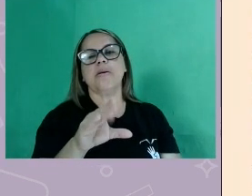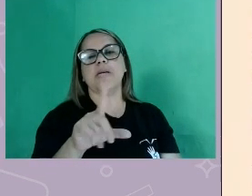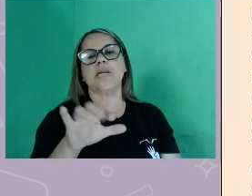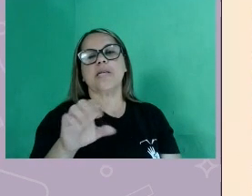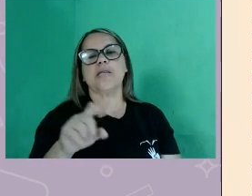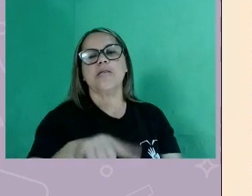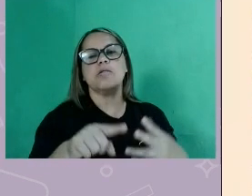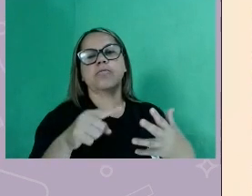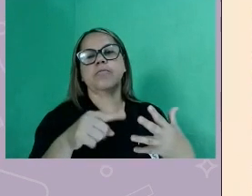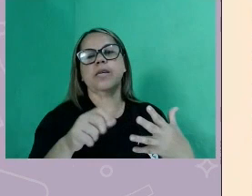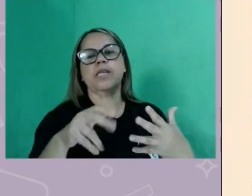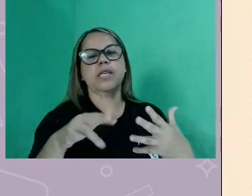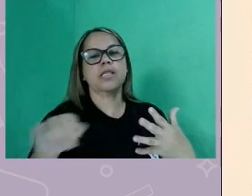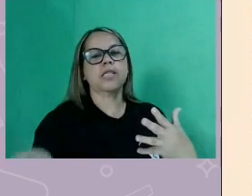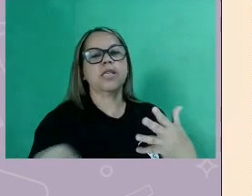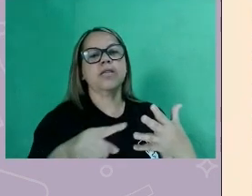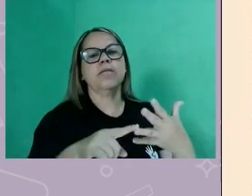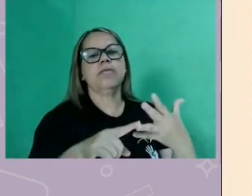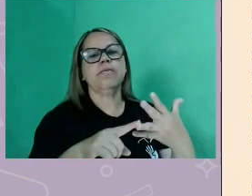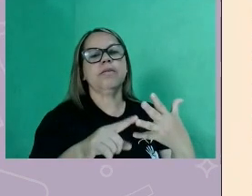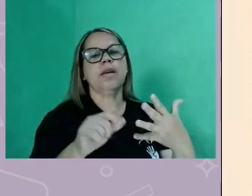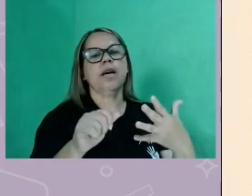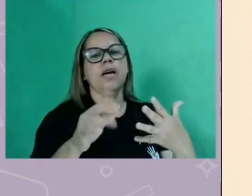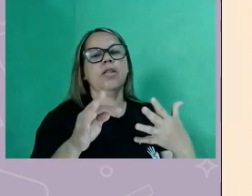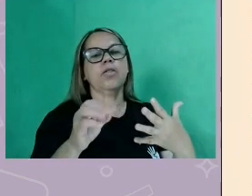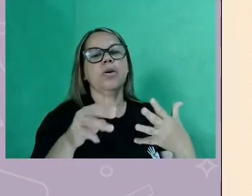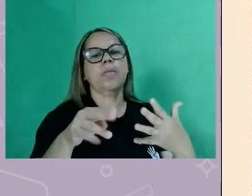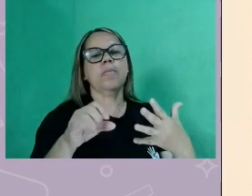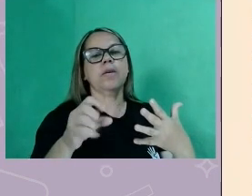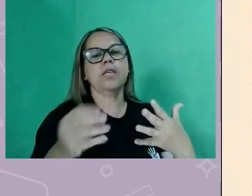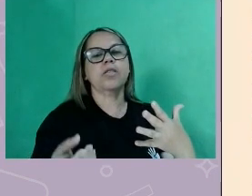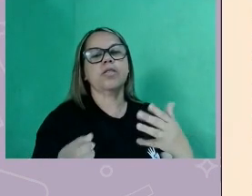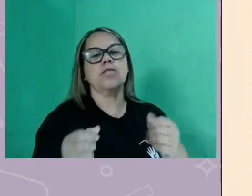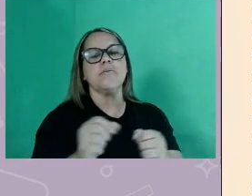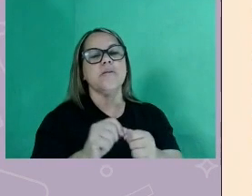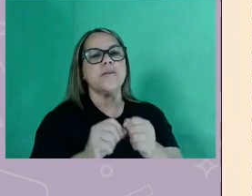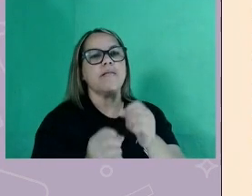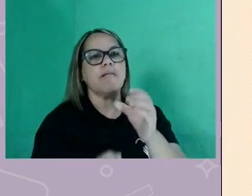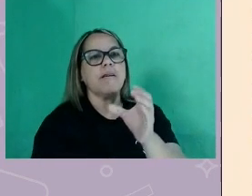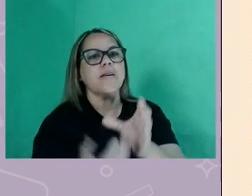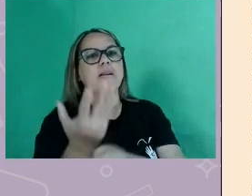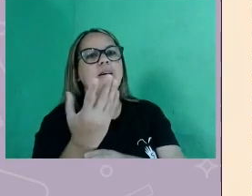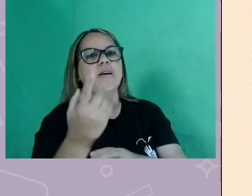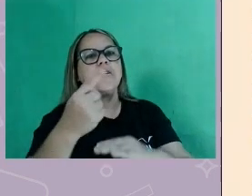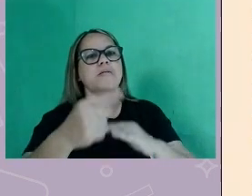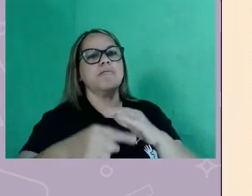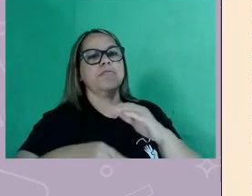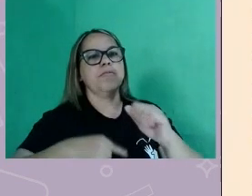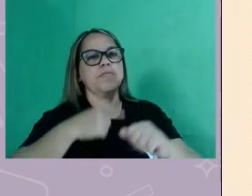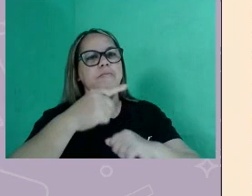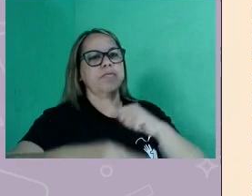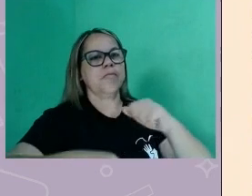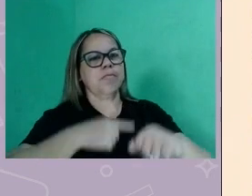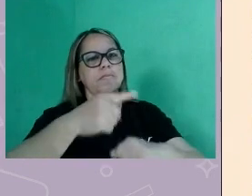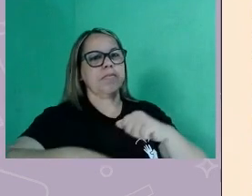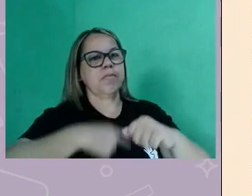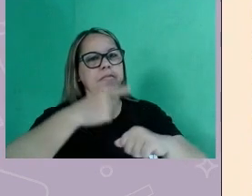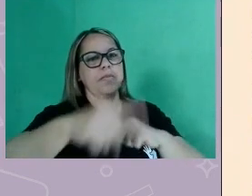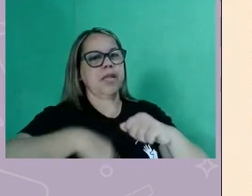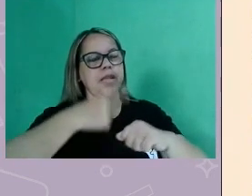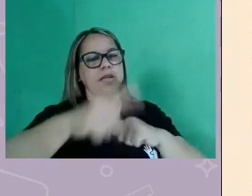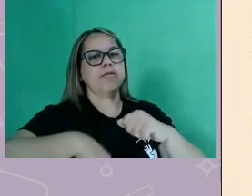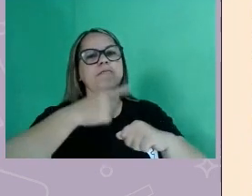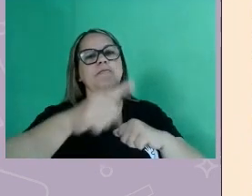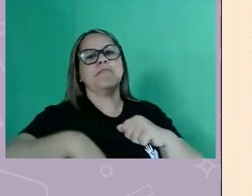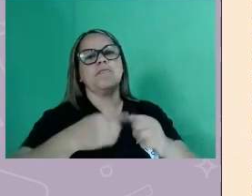e os chamados atomistas que criaram aquela teoria do átomo que a Fís que usa tanto como Leucipo e